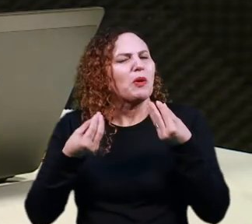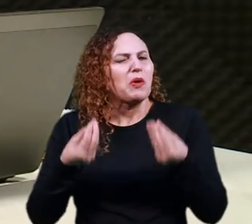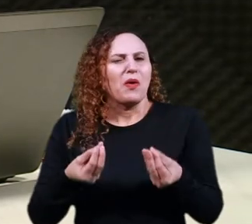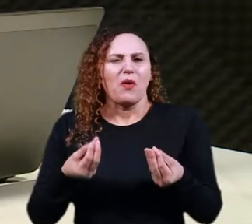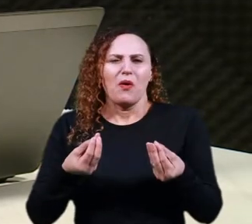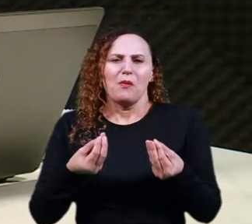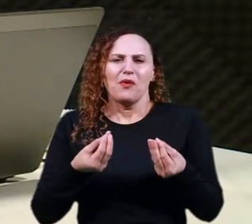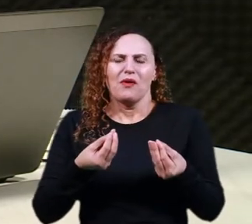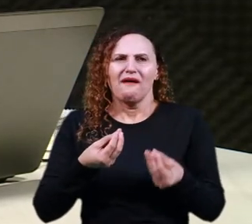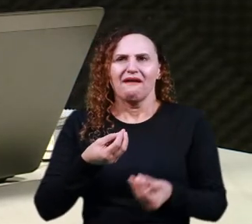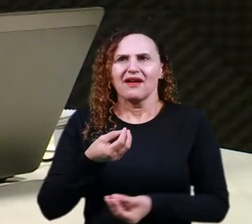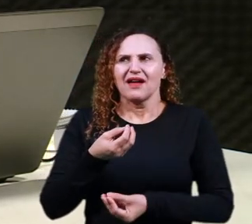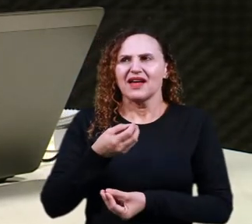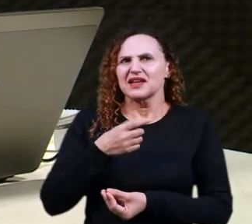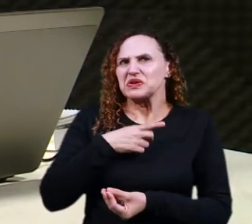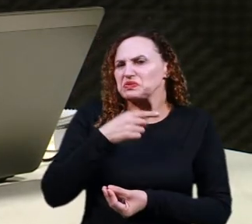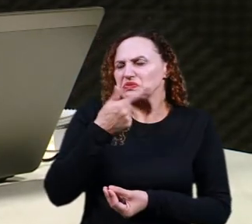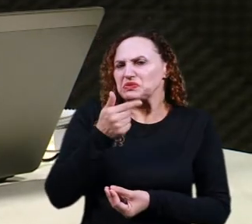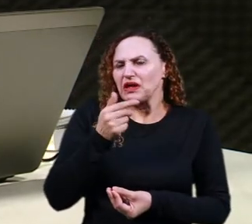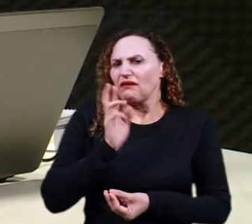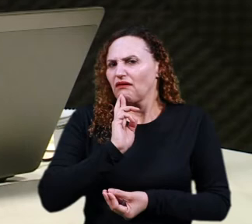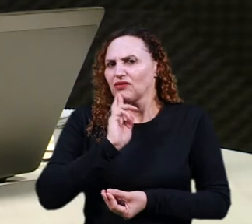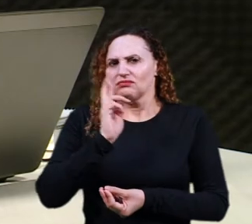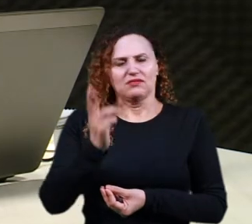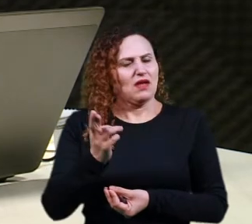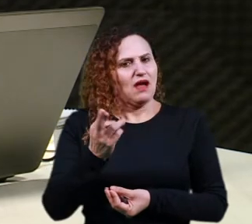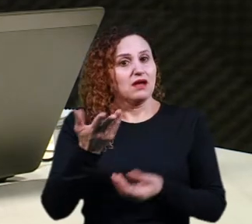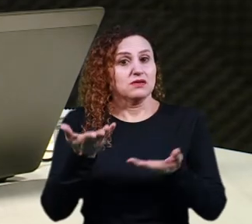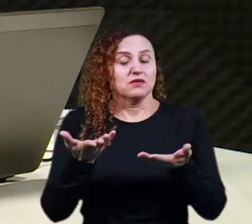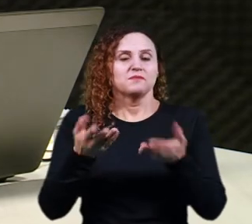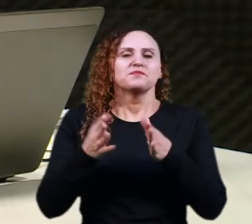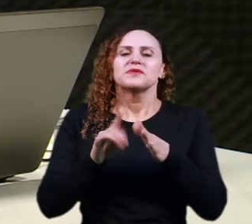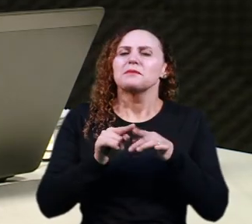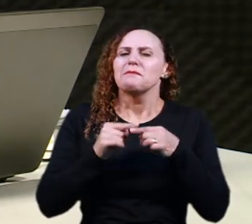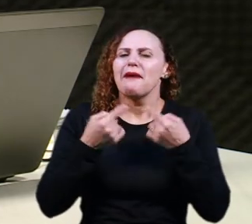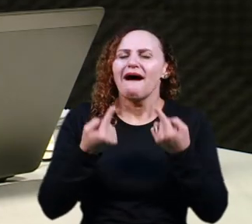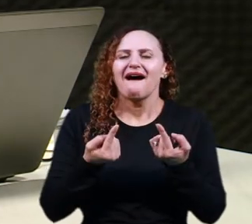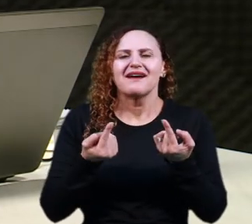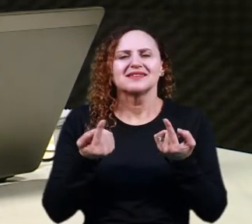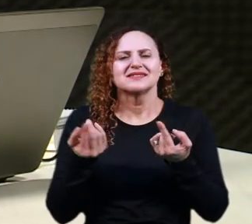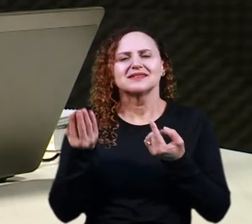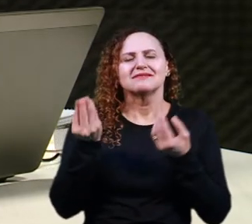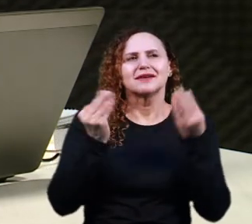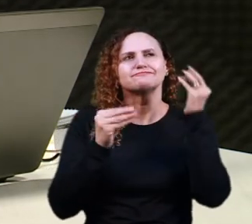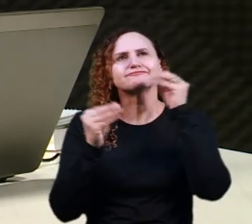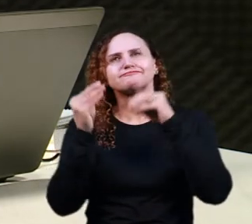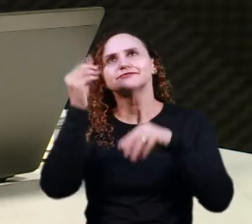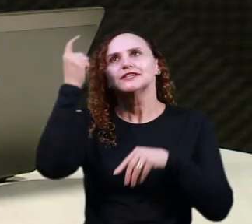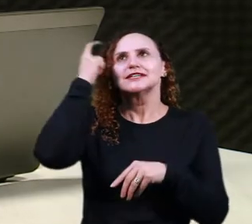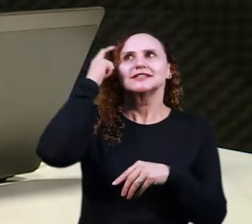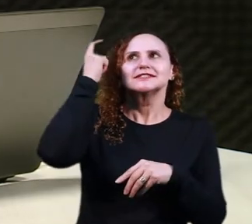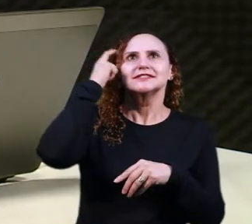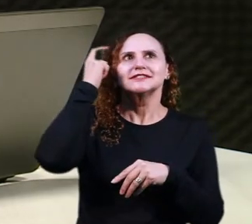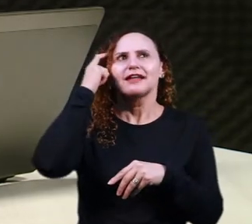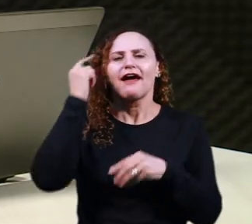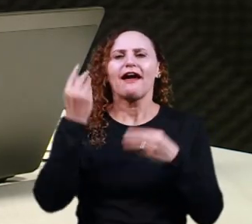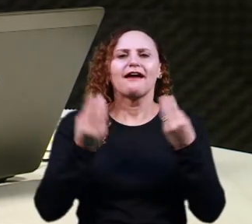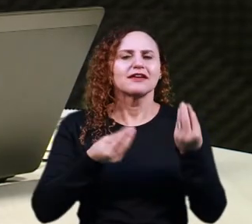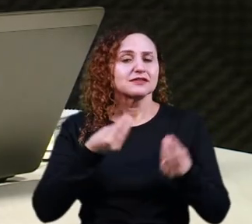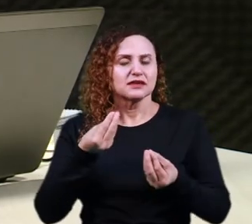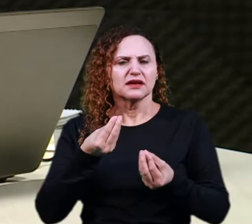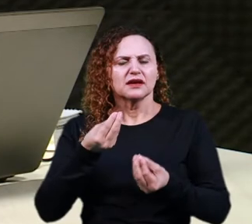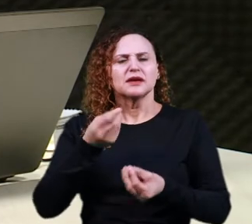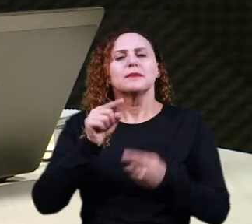traz tanto os resultados não traz frutos então ele vai jogando essas idéias e mostrando ele quem seria